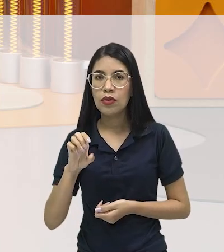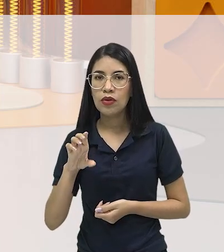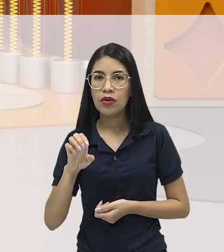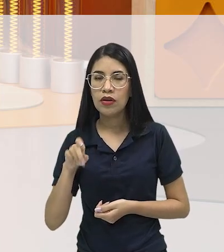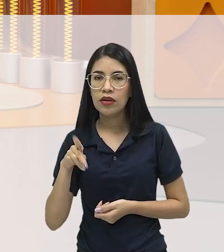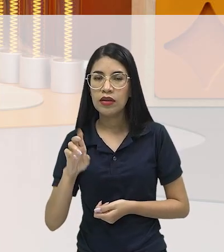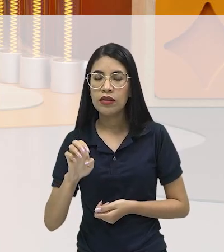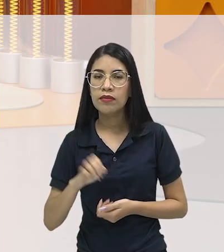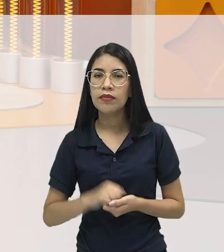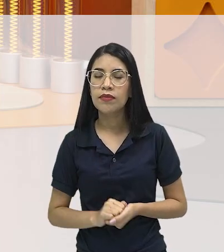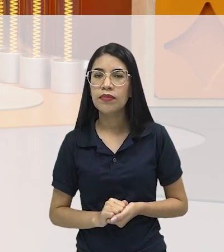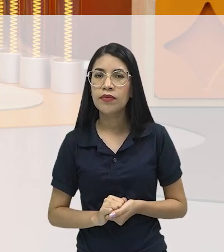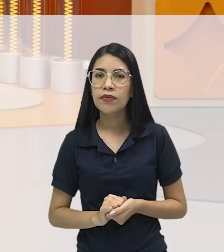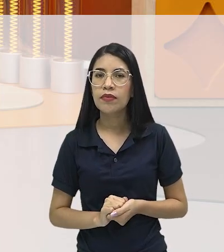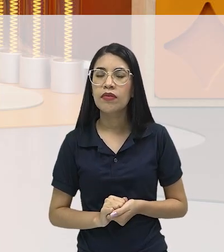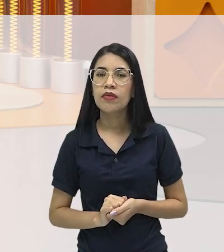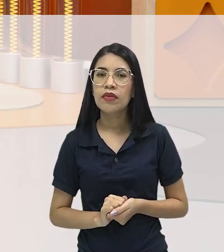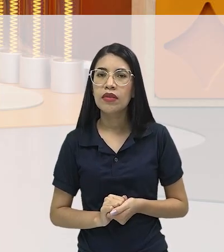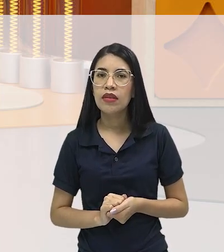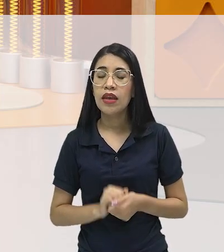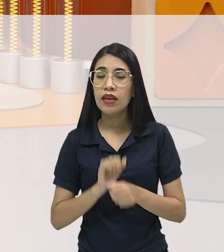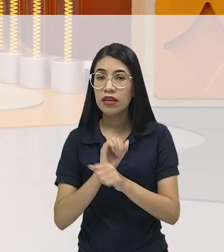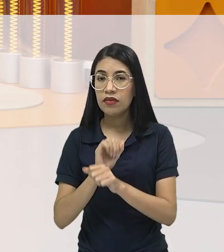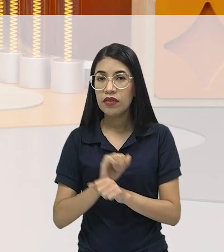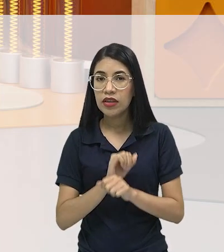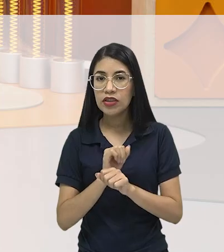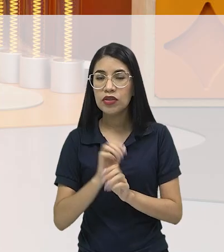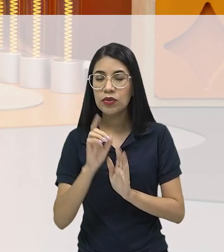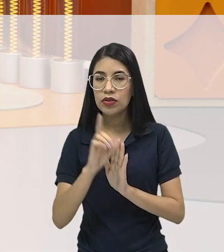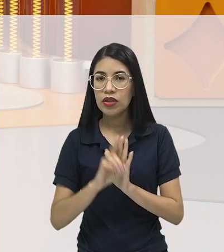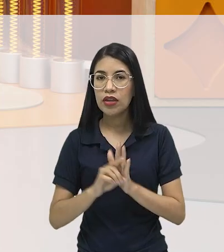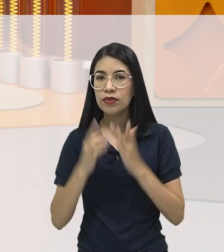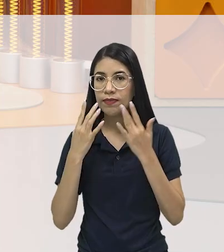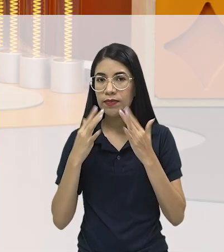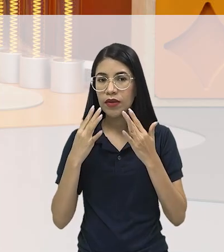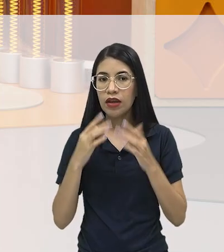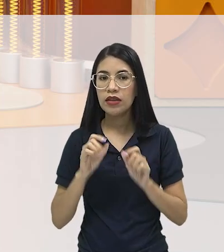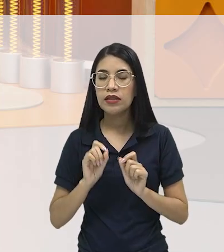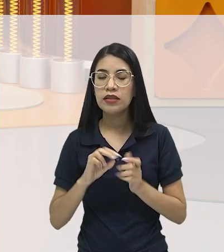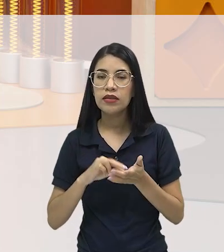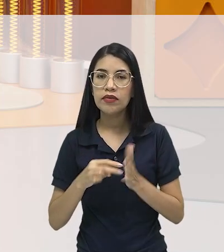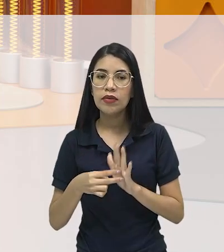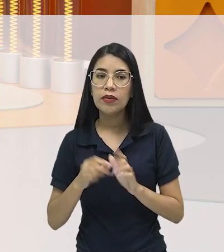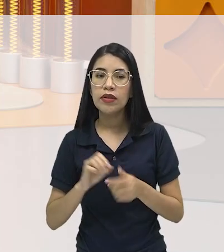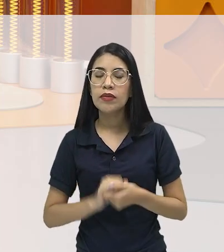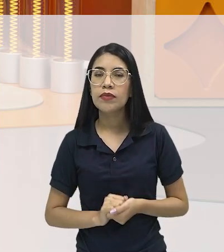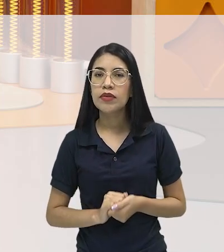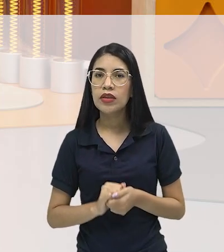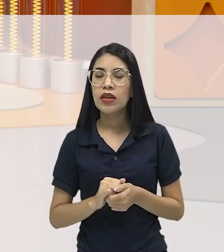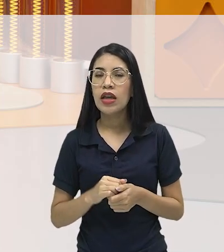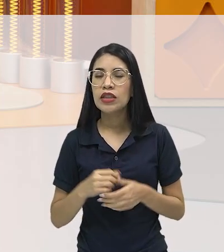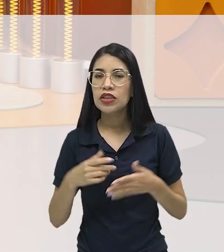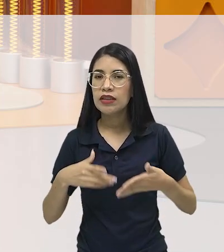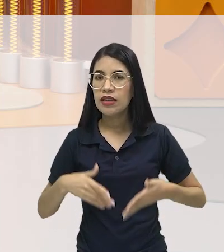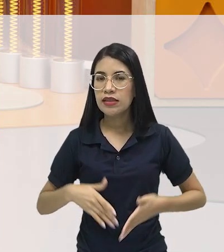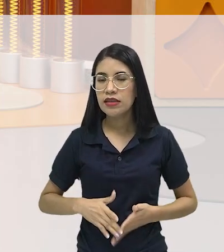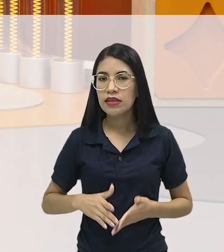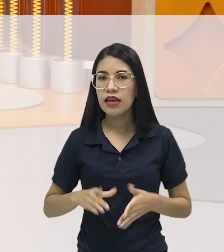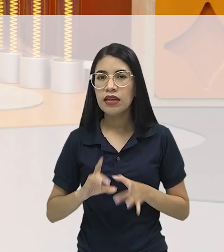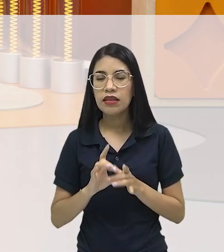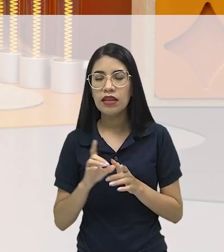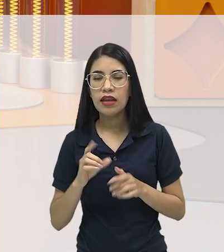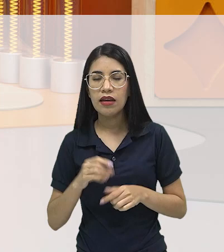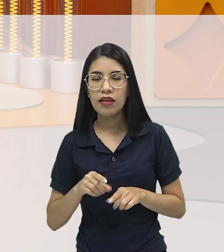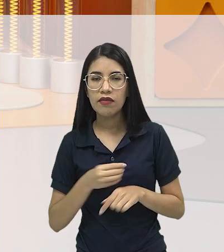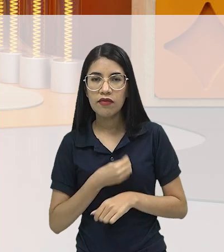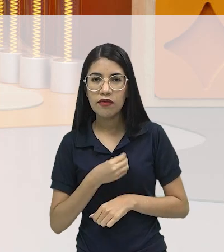ideia central desse pensador? Ele era defensor dos direitos naturais, ou seja, dos direitos que cada um nasce tendo